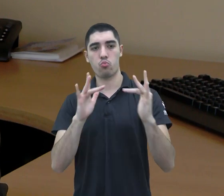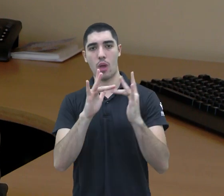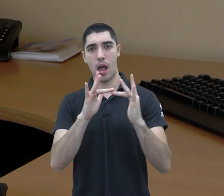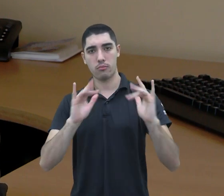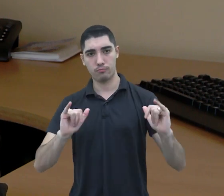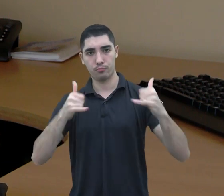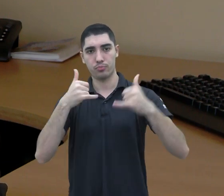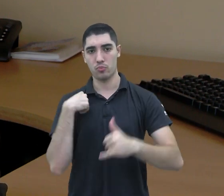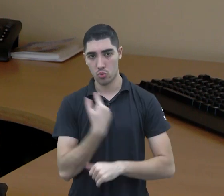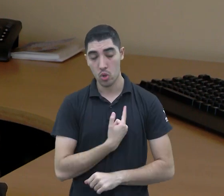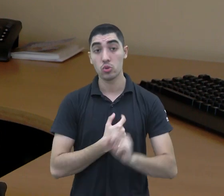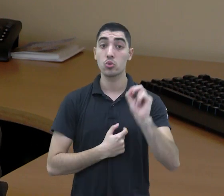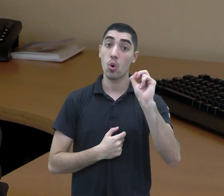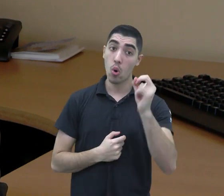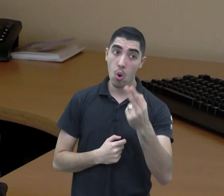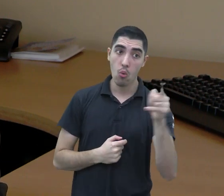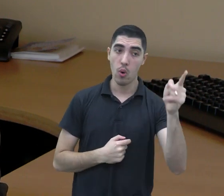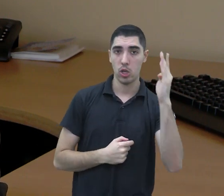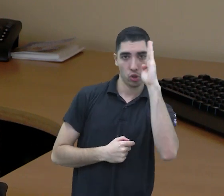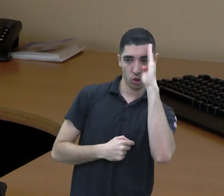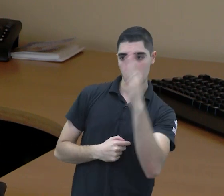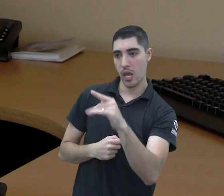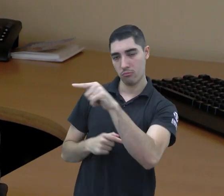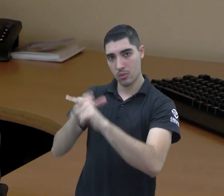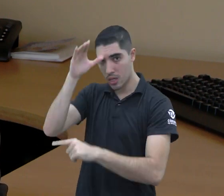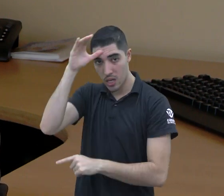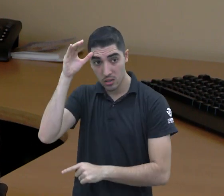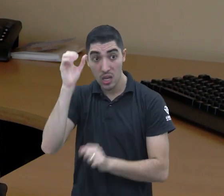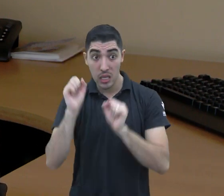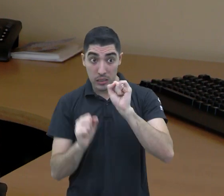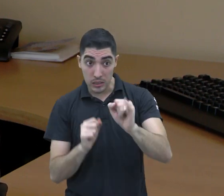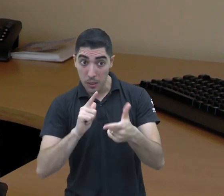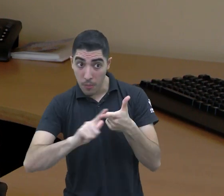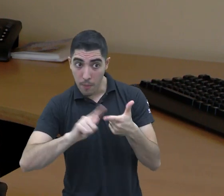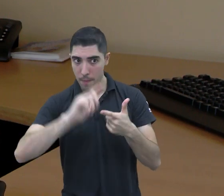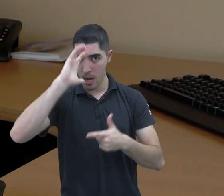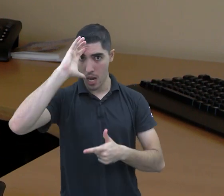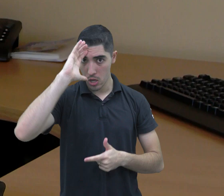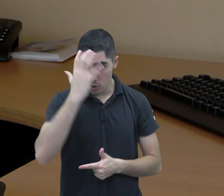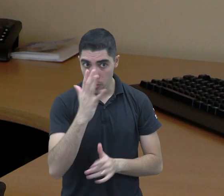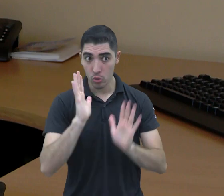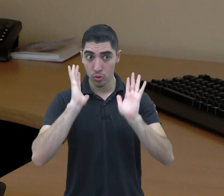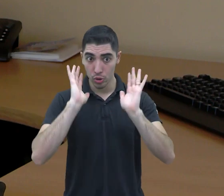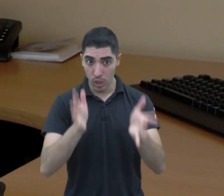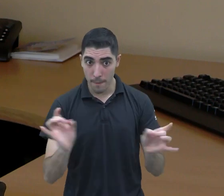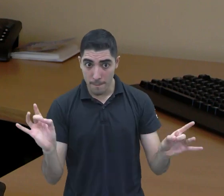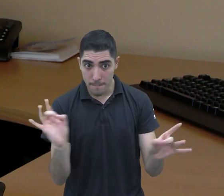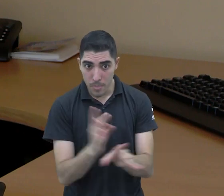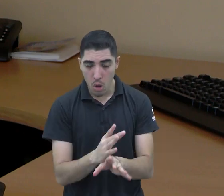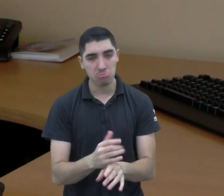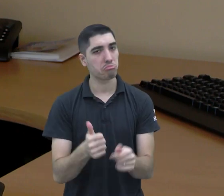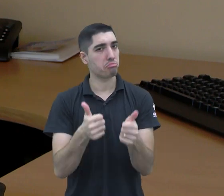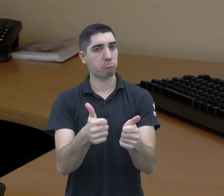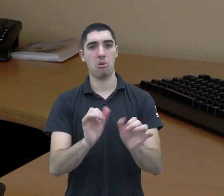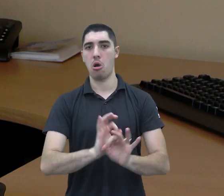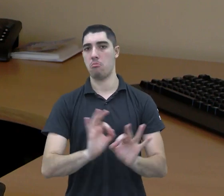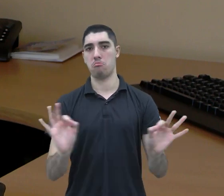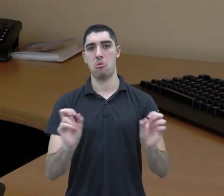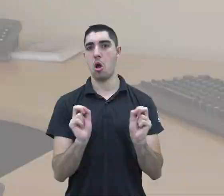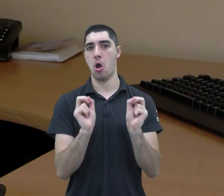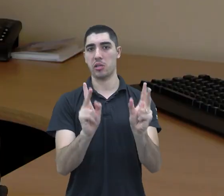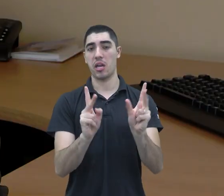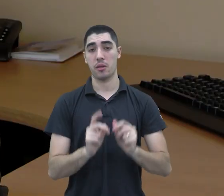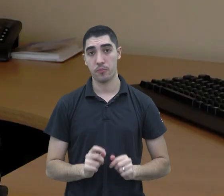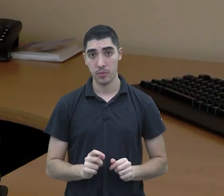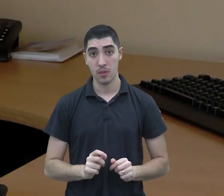diretamente conosco ou com o consumidor e, resolvendo o problema, entre o consumidor e o fornecedor pode ter acabado o